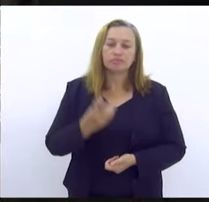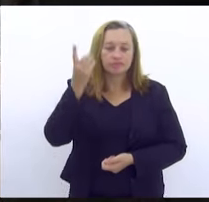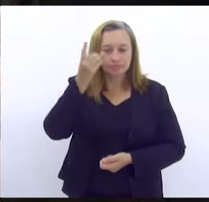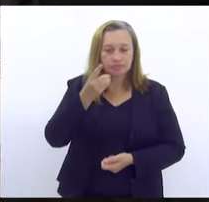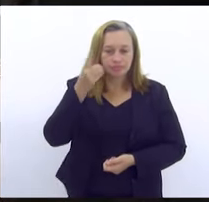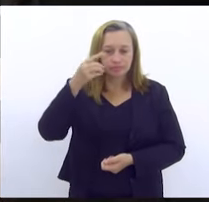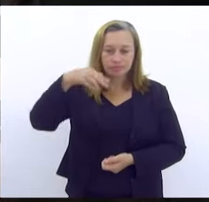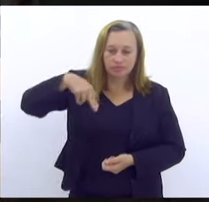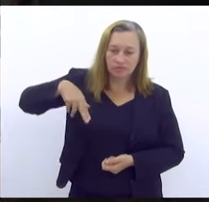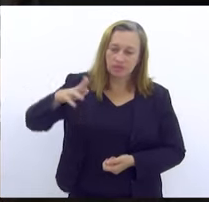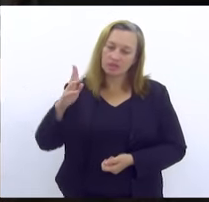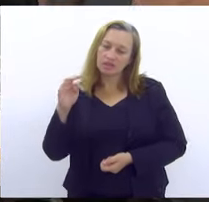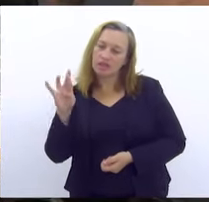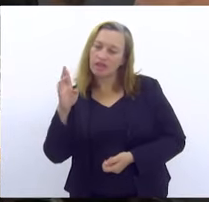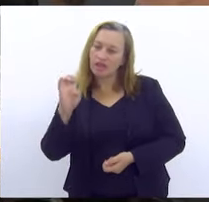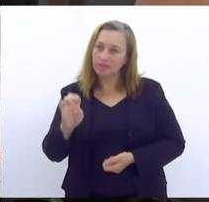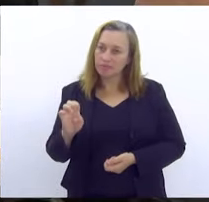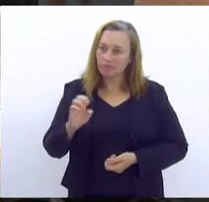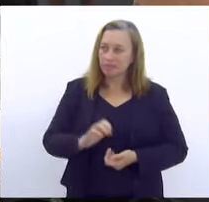deputado Guilherme Delarori,